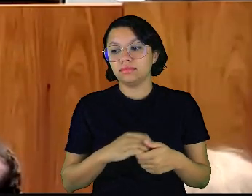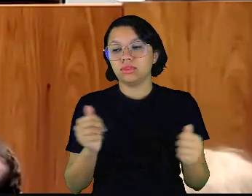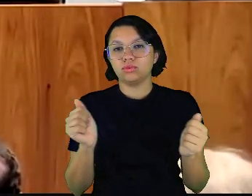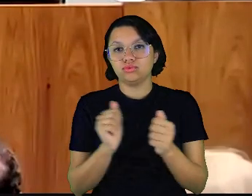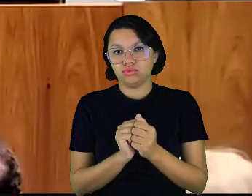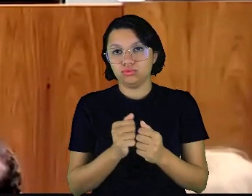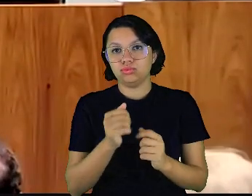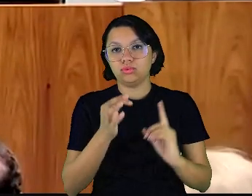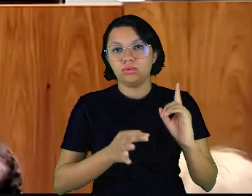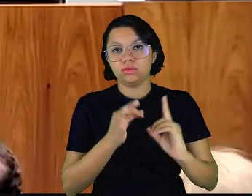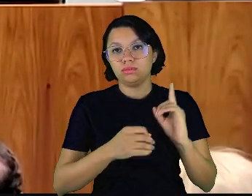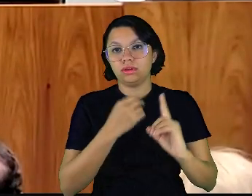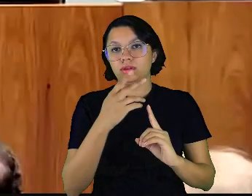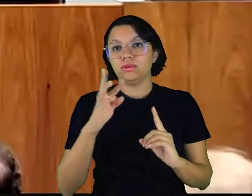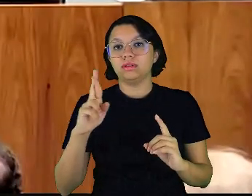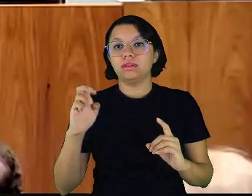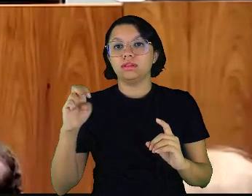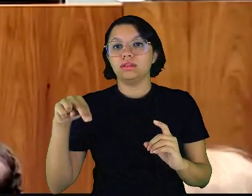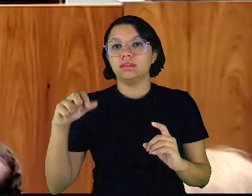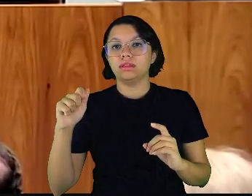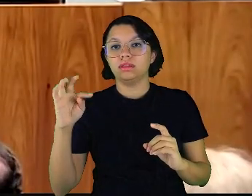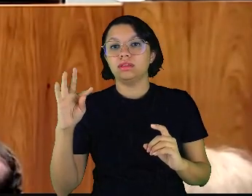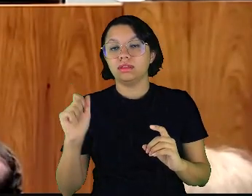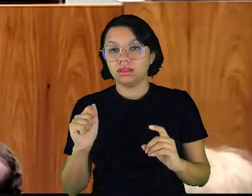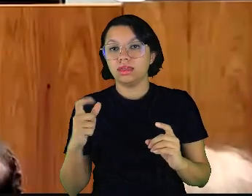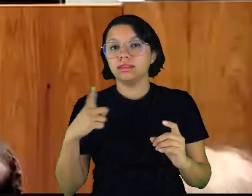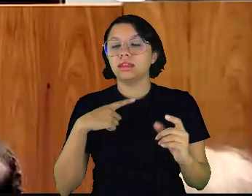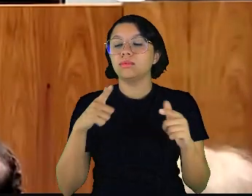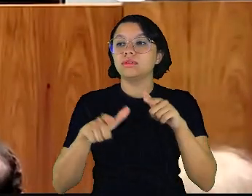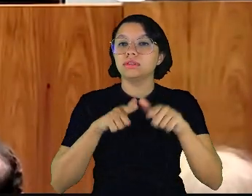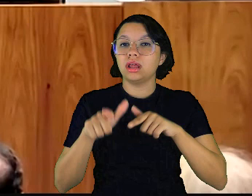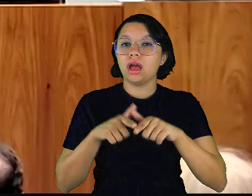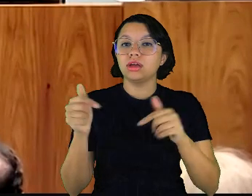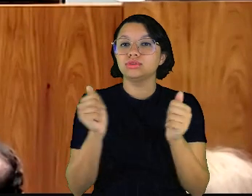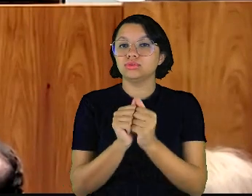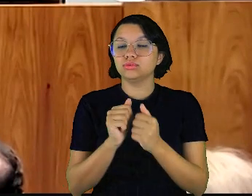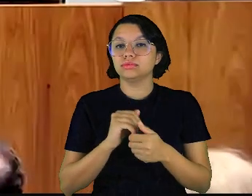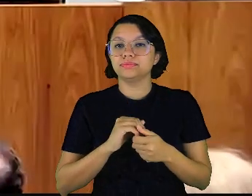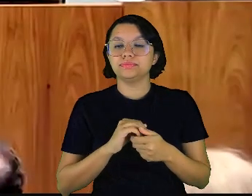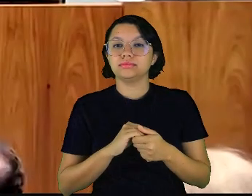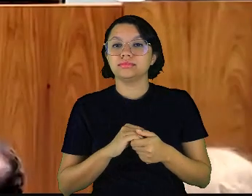junto com a desembargadora Renata Lotufo, que hoje não está aqui, mas nós temos feito um trabalho